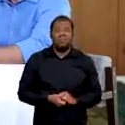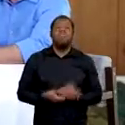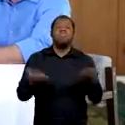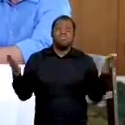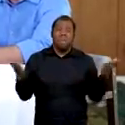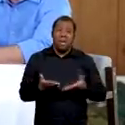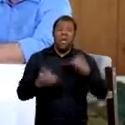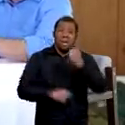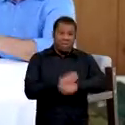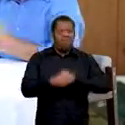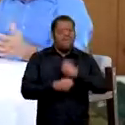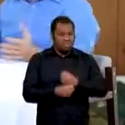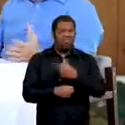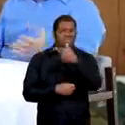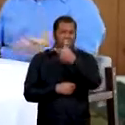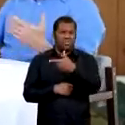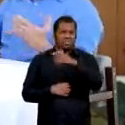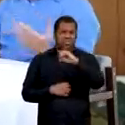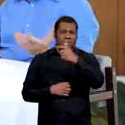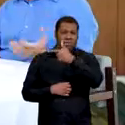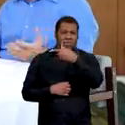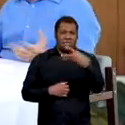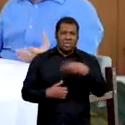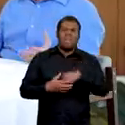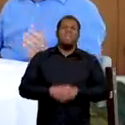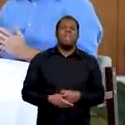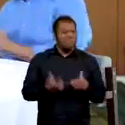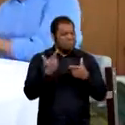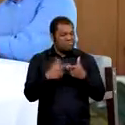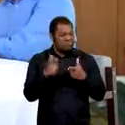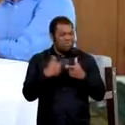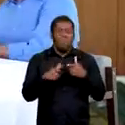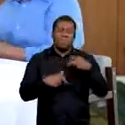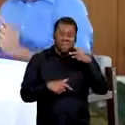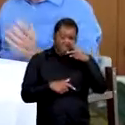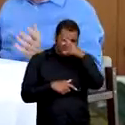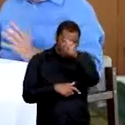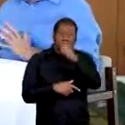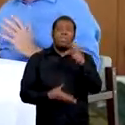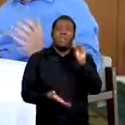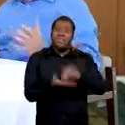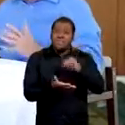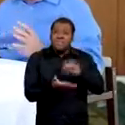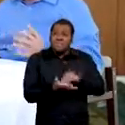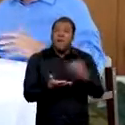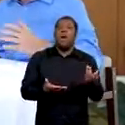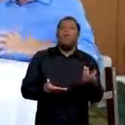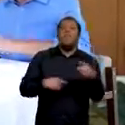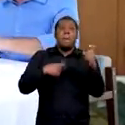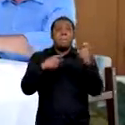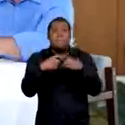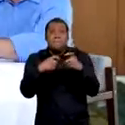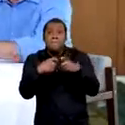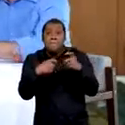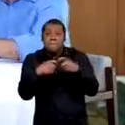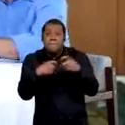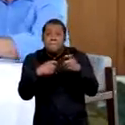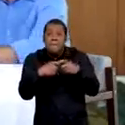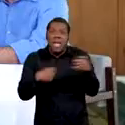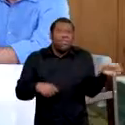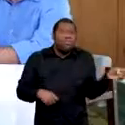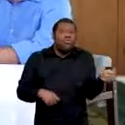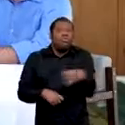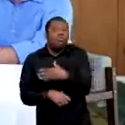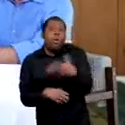o problema é grande, tem um problema entre a falta de funcionários e também os médicos que fazem as perícias, que, enfim, fazem num ritmo que não é o